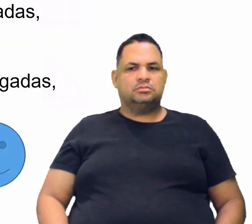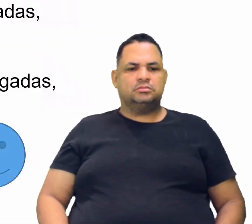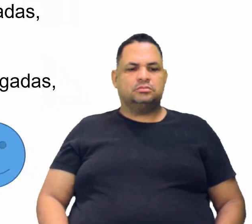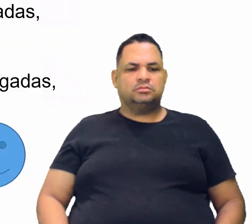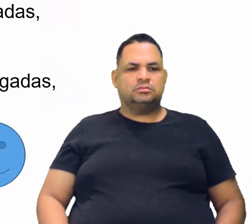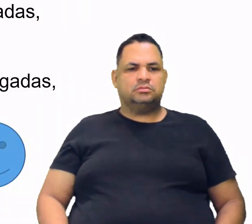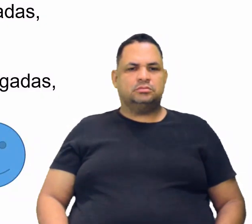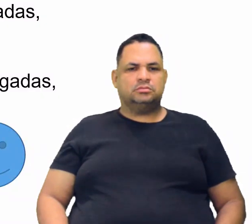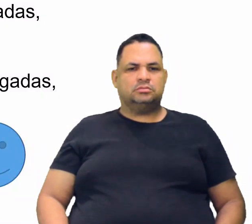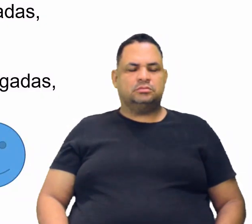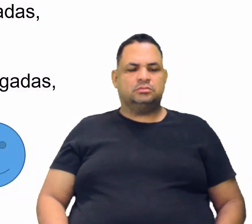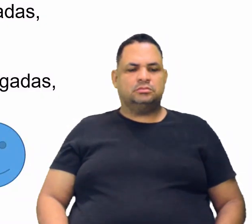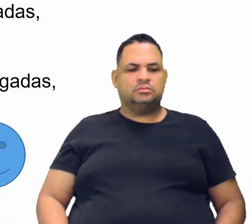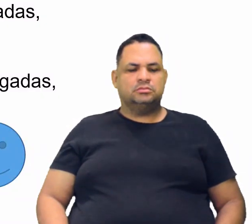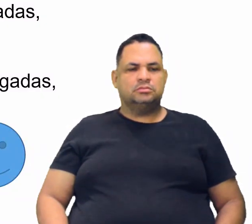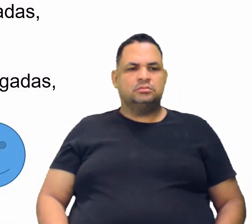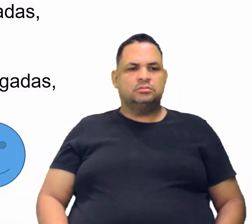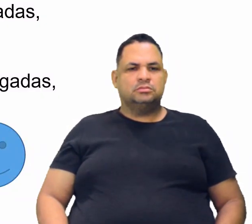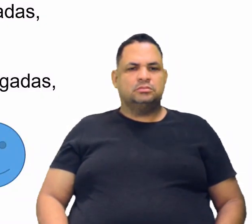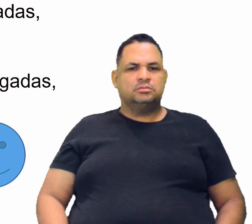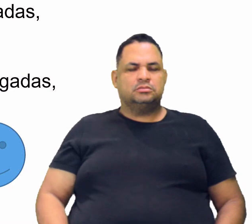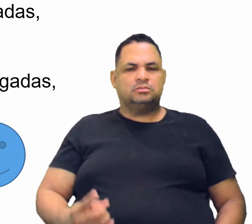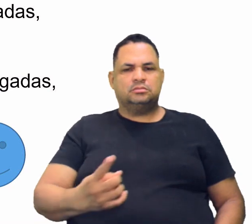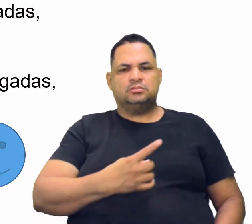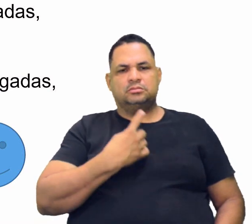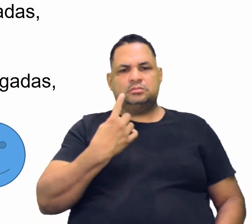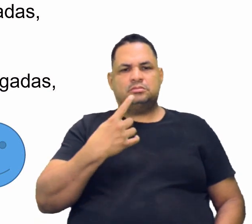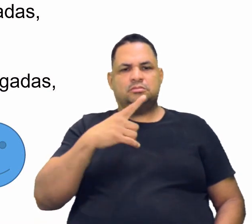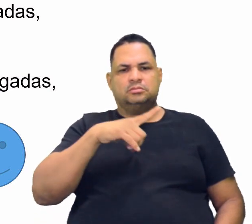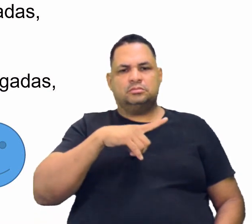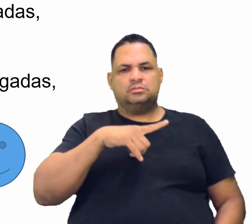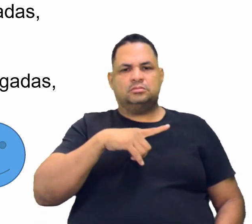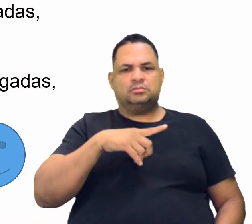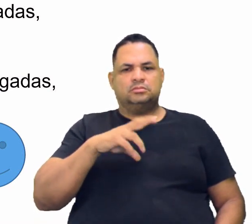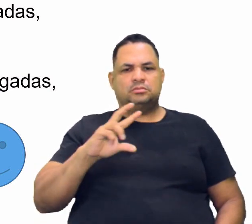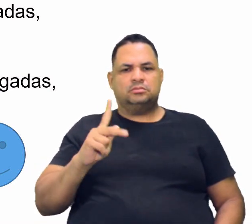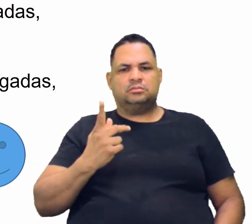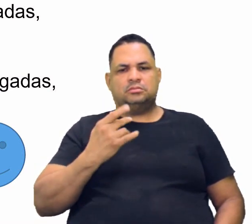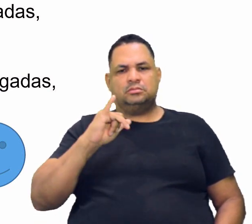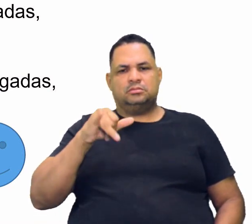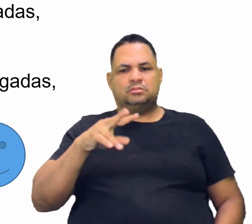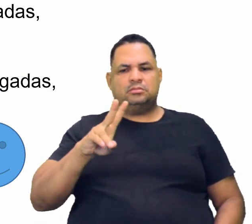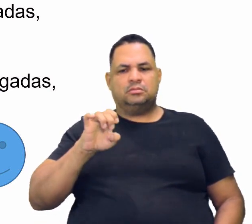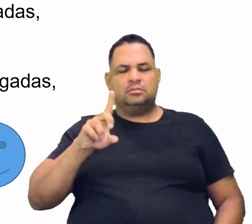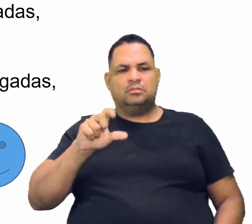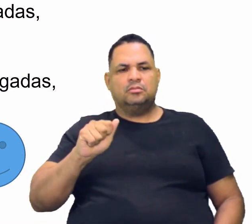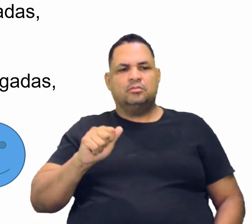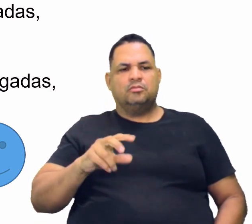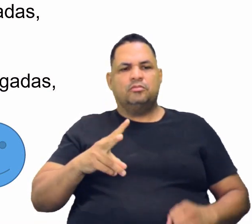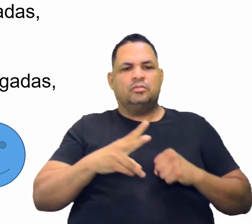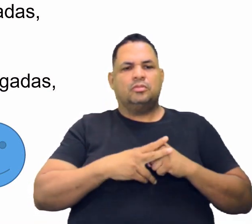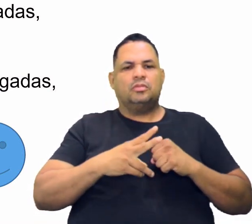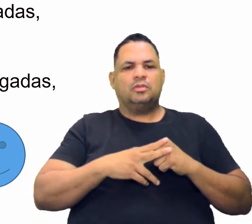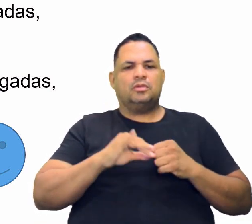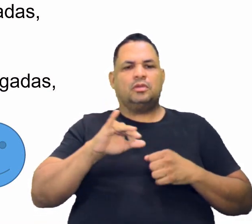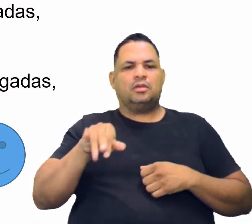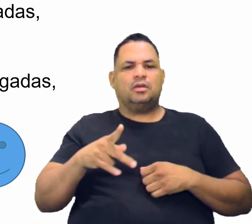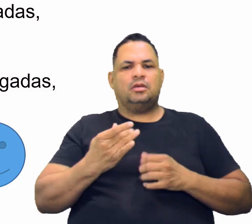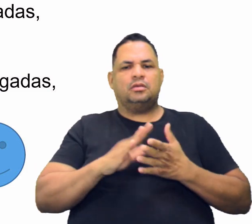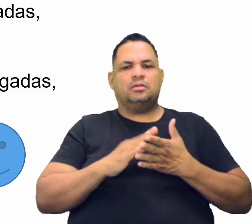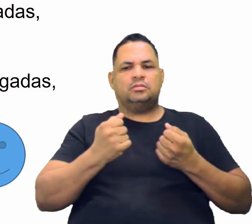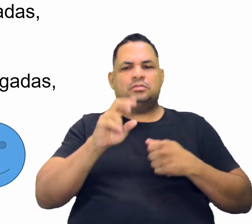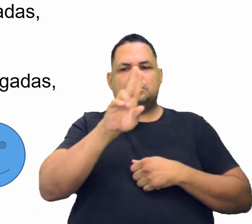Mas aqui nós temos o seguinte, haja vista. O verbo haver na expressão de haja vista